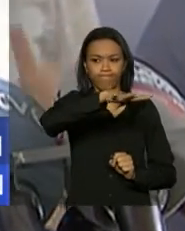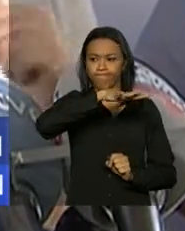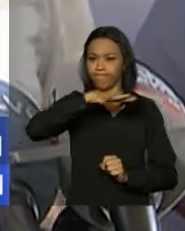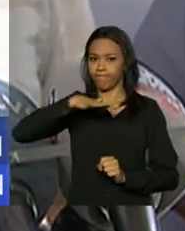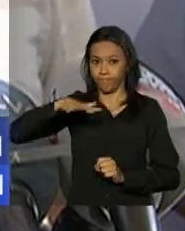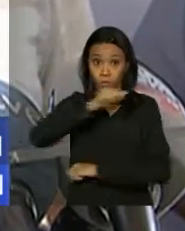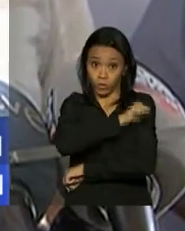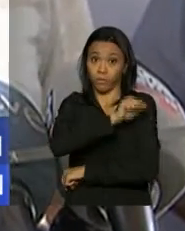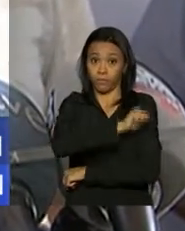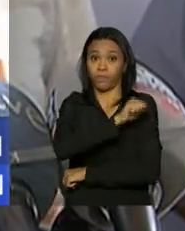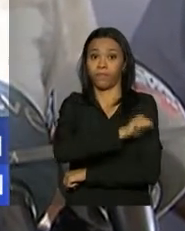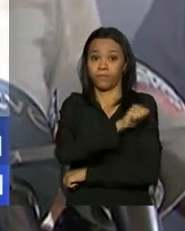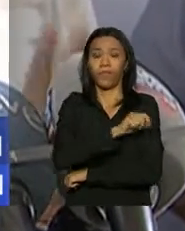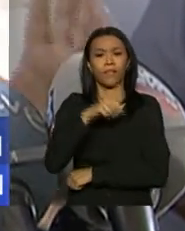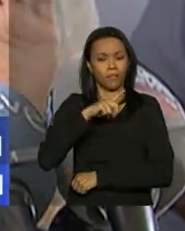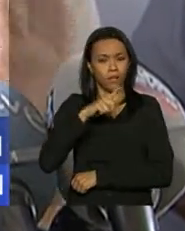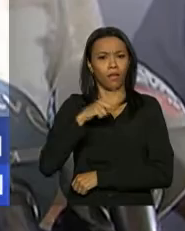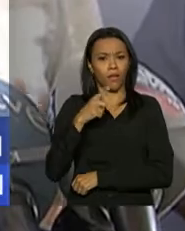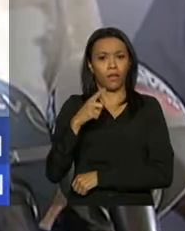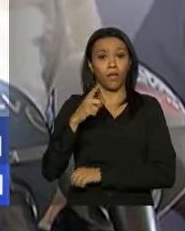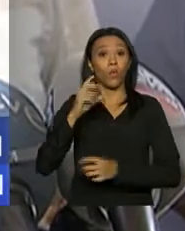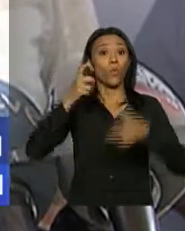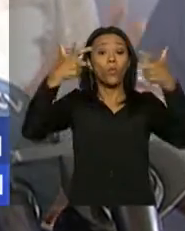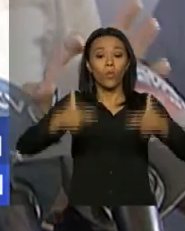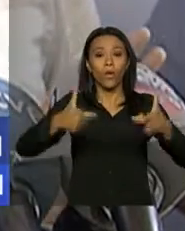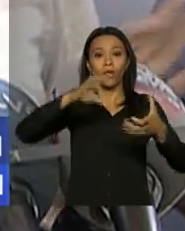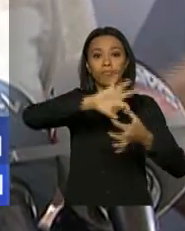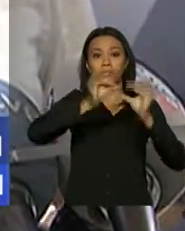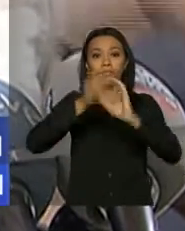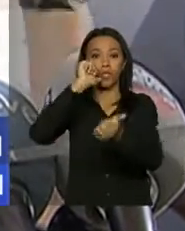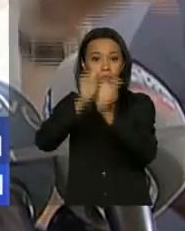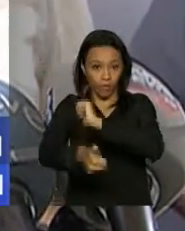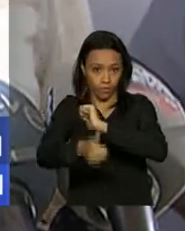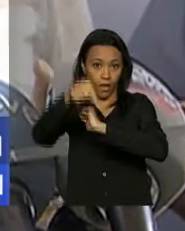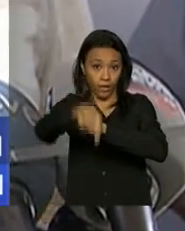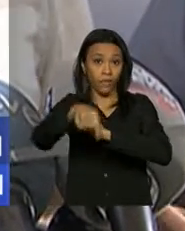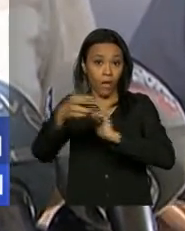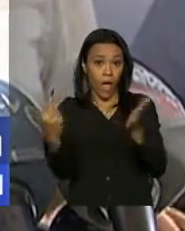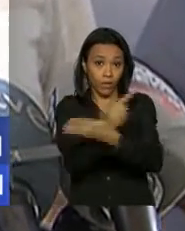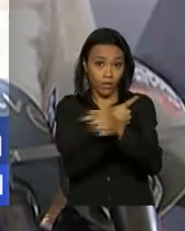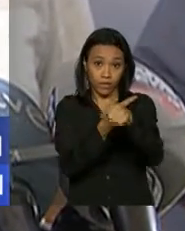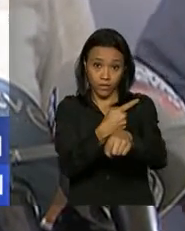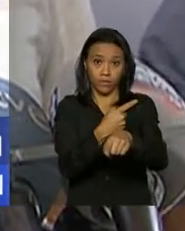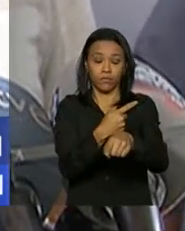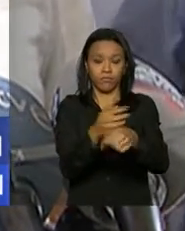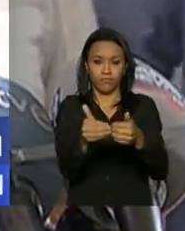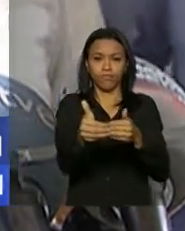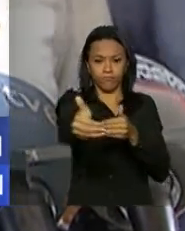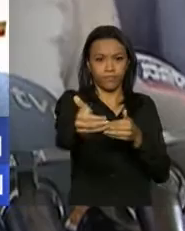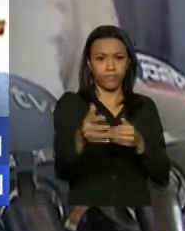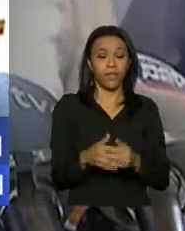Aqui no Rio de Janeiro, terá lugar as Olimpíadas. As Olimpíadas ocorrerão no Rio de Janeiro. Então,